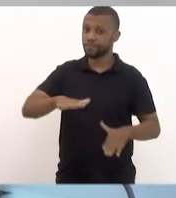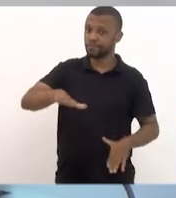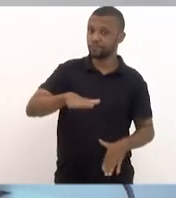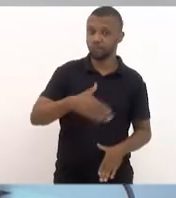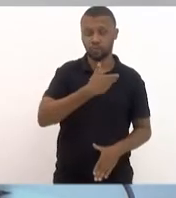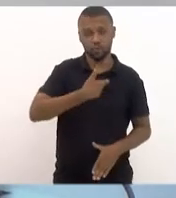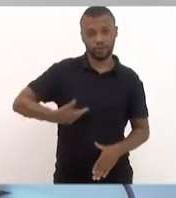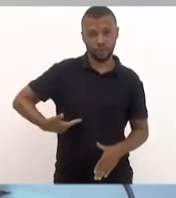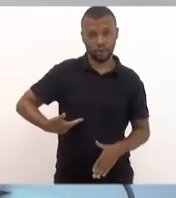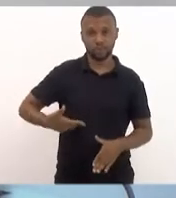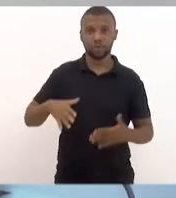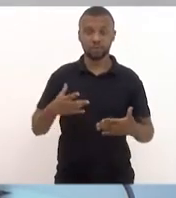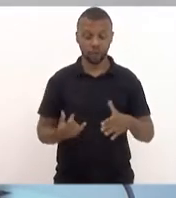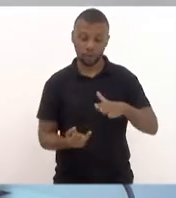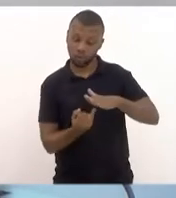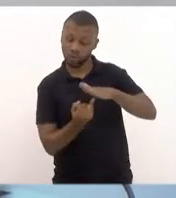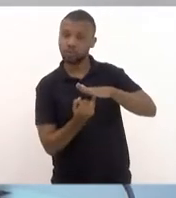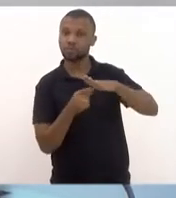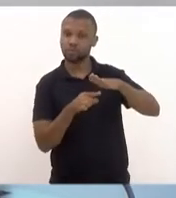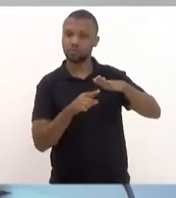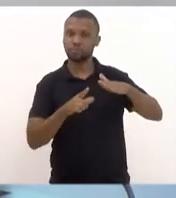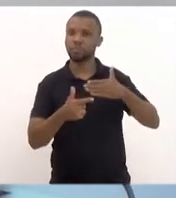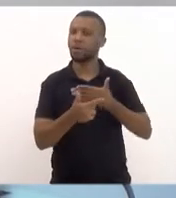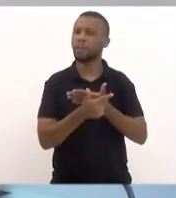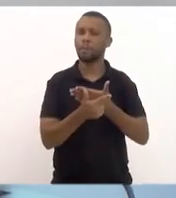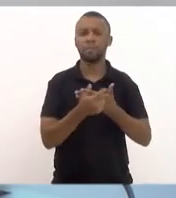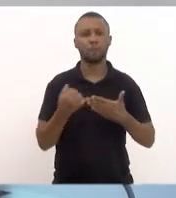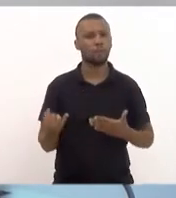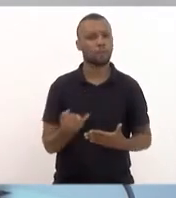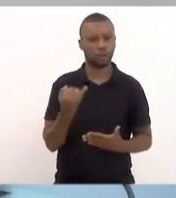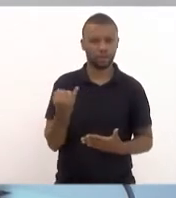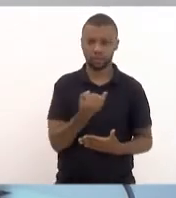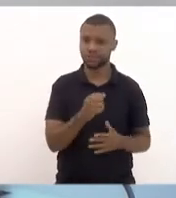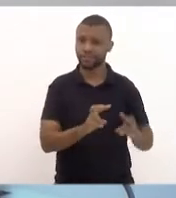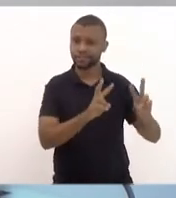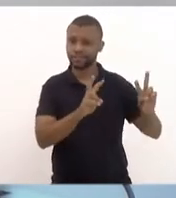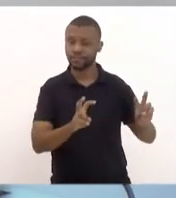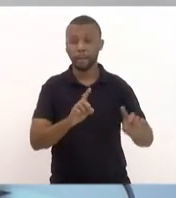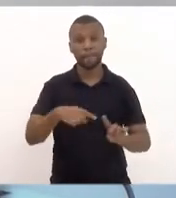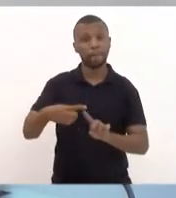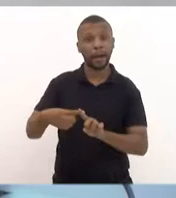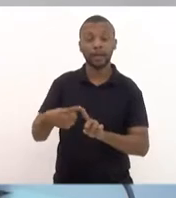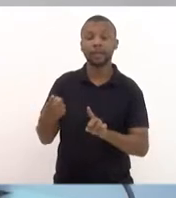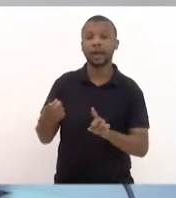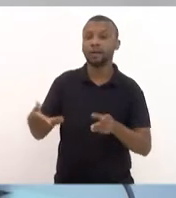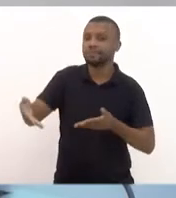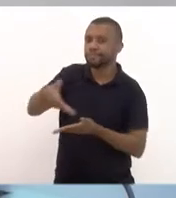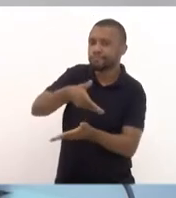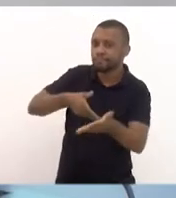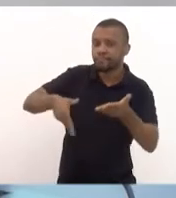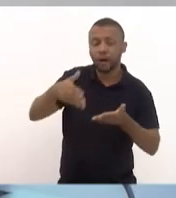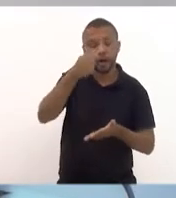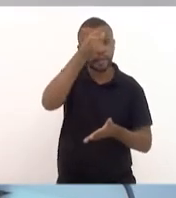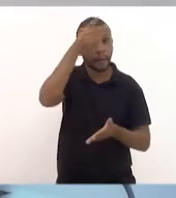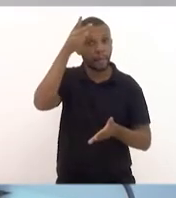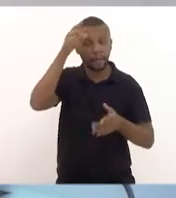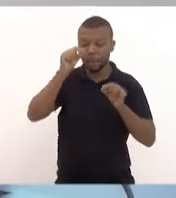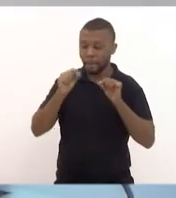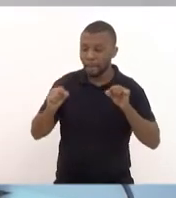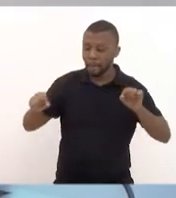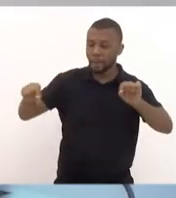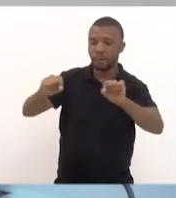papel relevante nisso, com a participação das prefeituras envolvidas. Porque, em